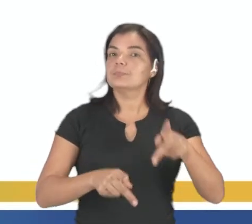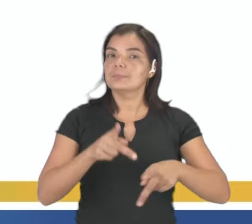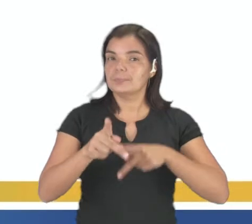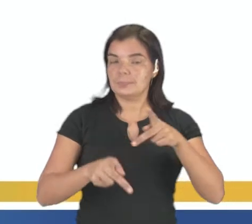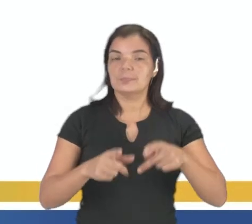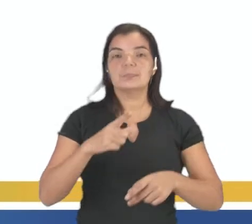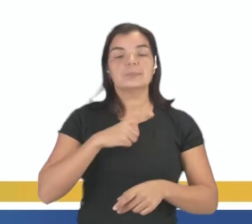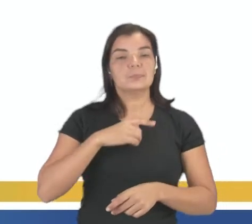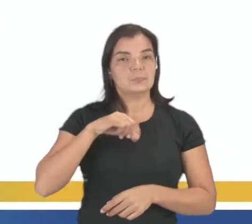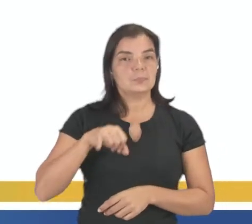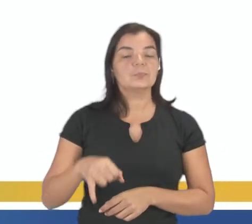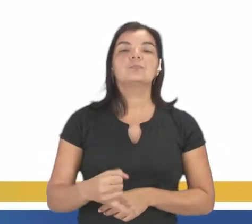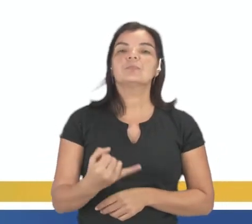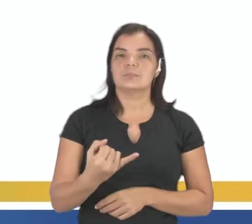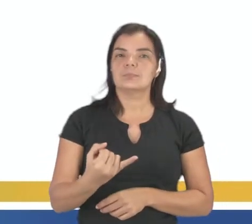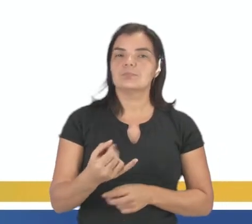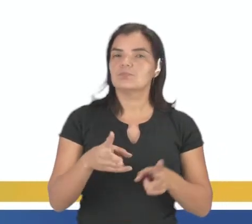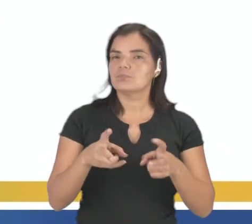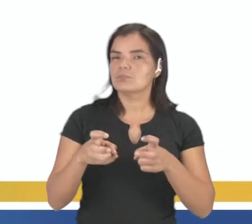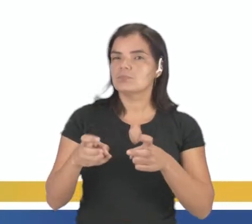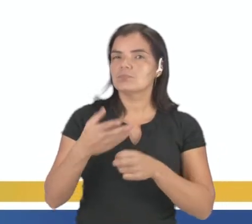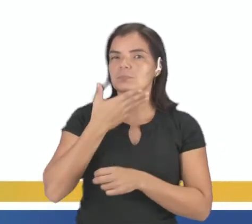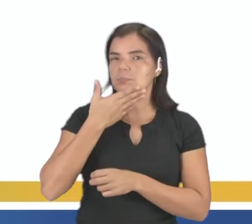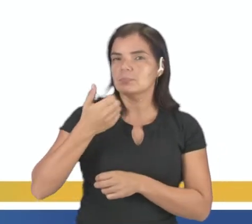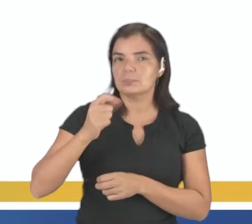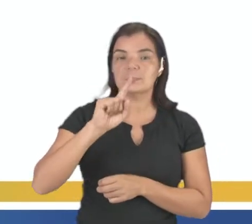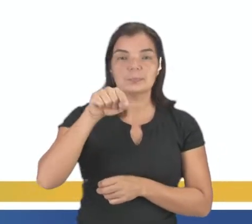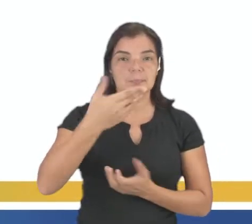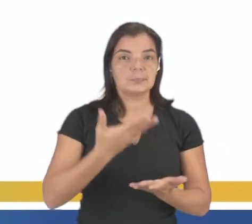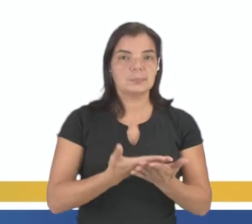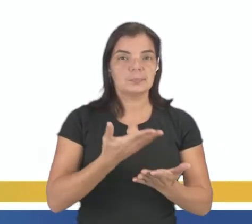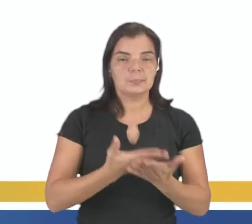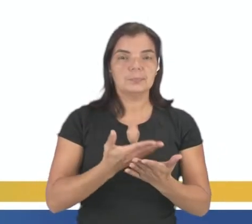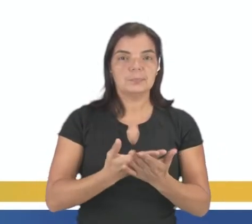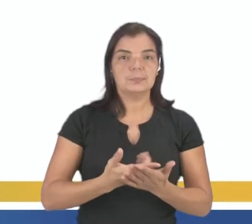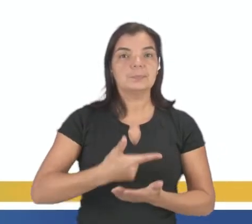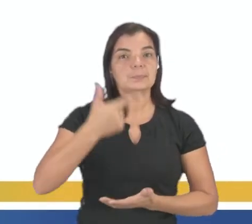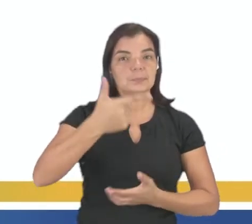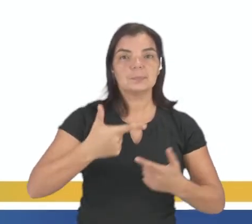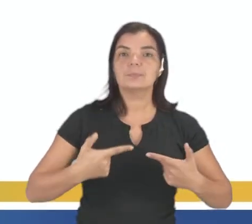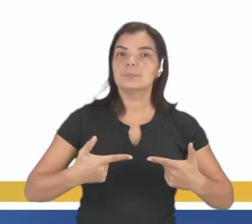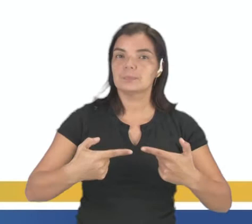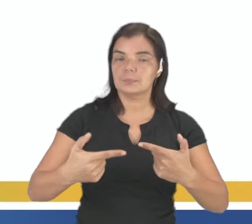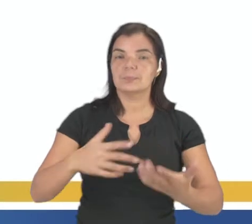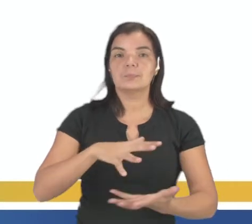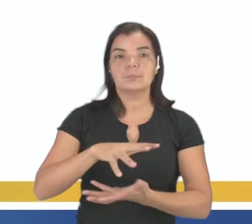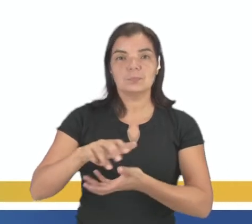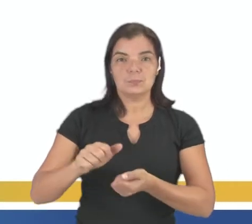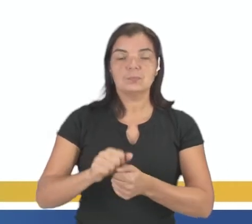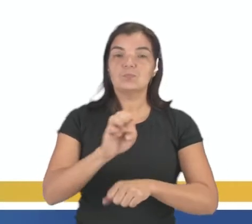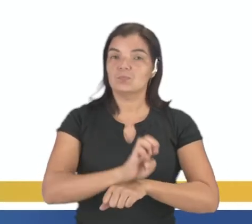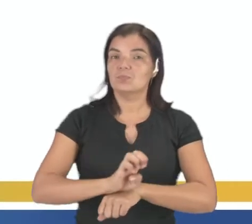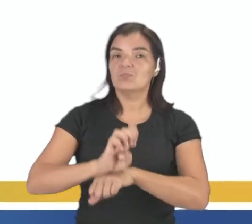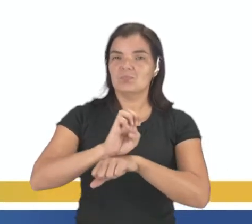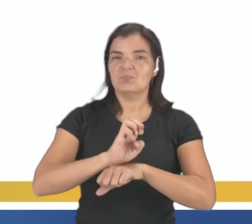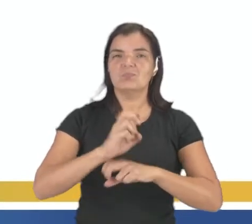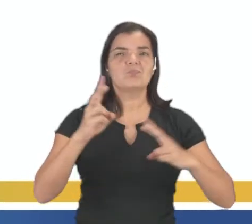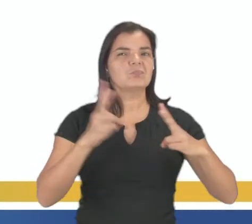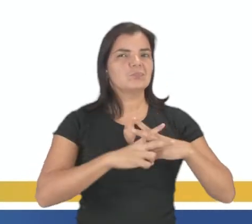vai ter a oportunidade de explorar melhor na próxima aula. Durante a Segunda Guerra Mundial, onde os estados estavam brigando,